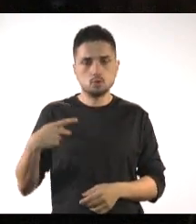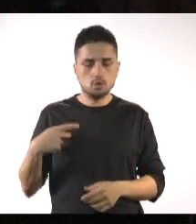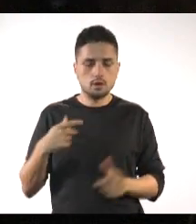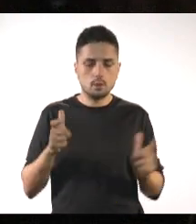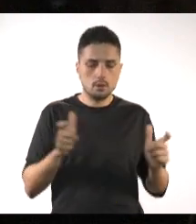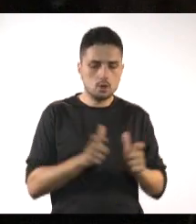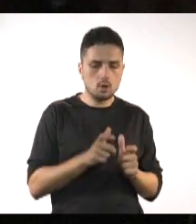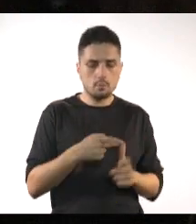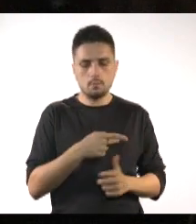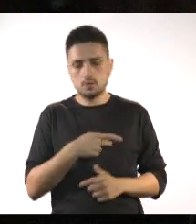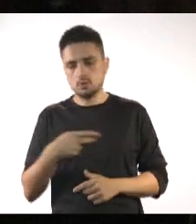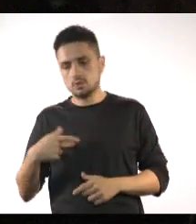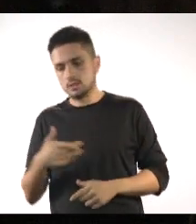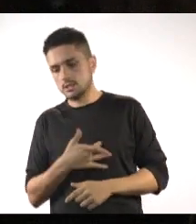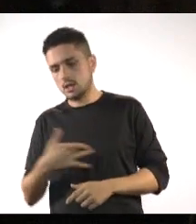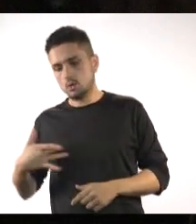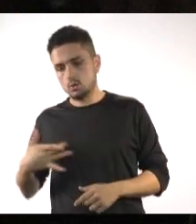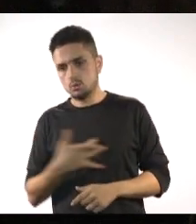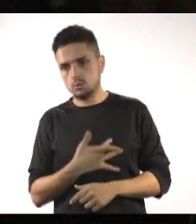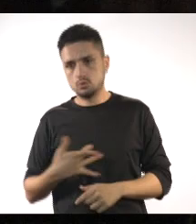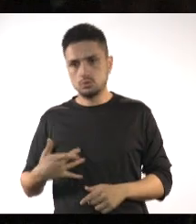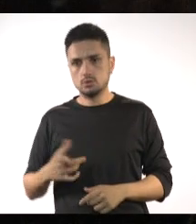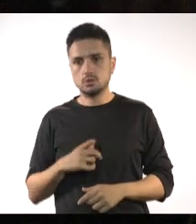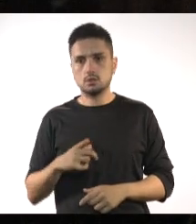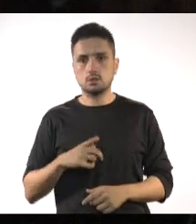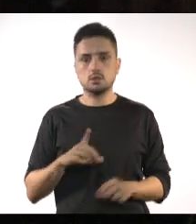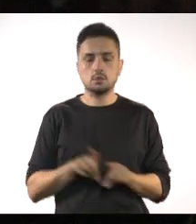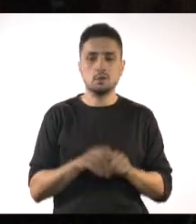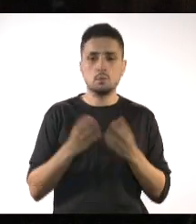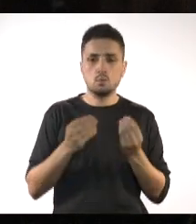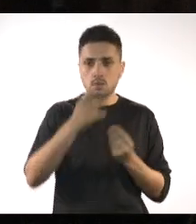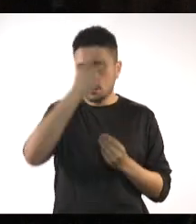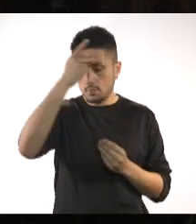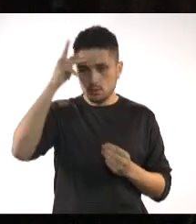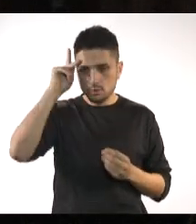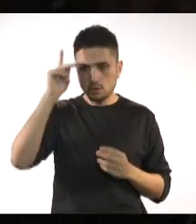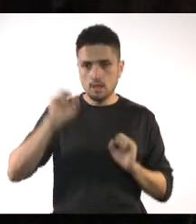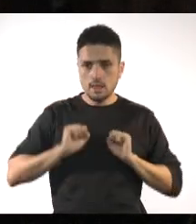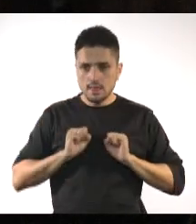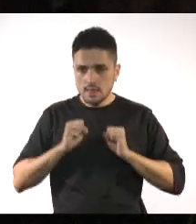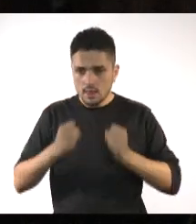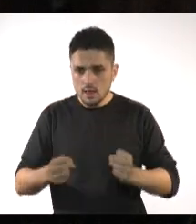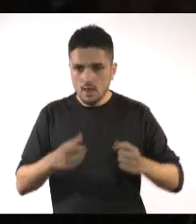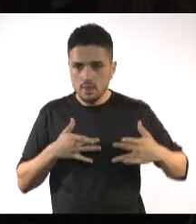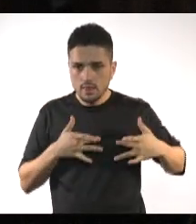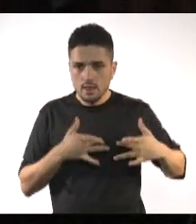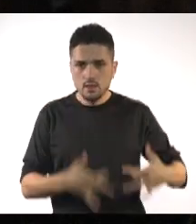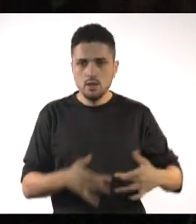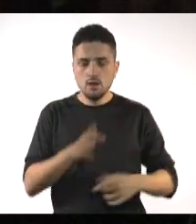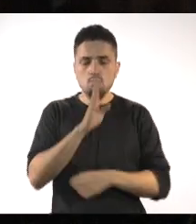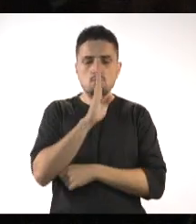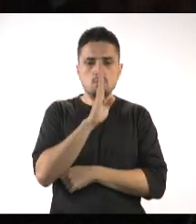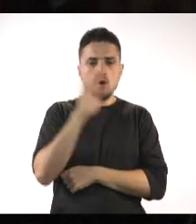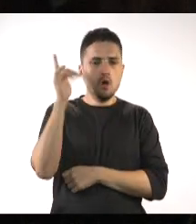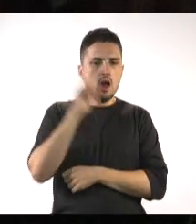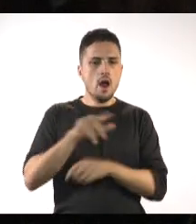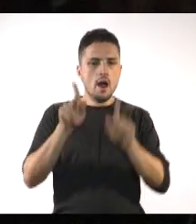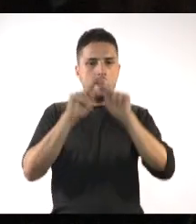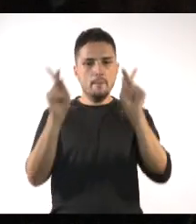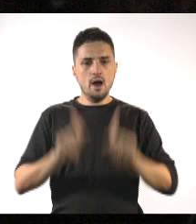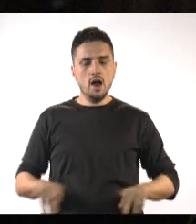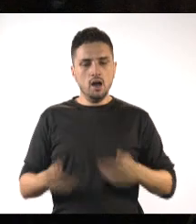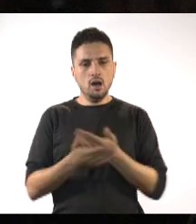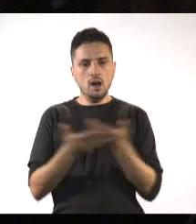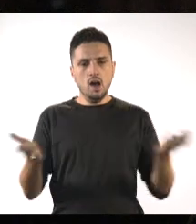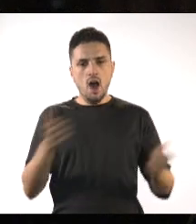Saúde, como está aqui a Rita do meu lado, enfim, tantas pessoas que se dedicam silenciosamente para promover a paz, para promover a